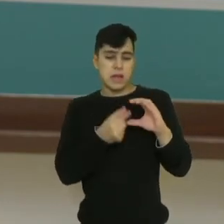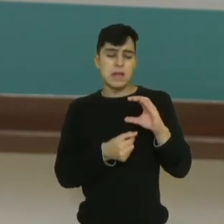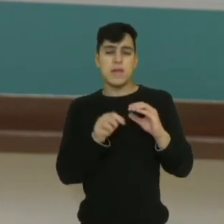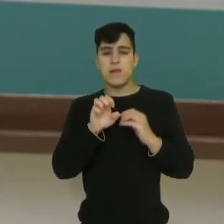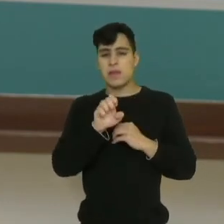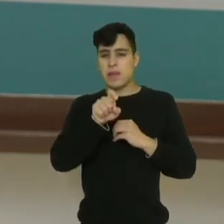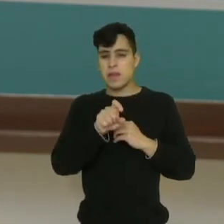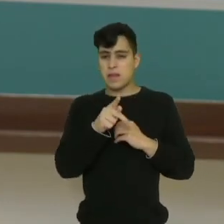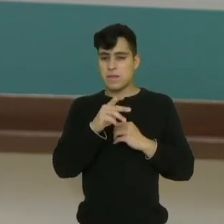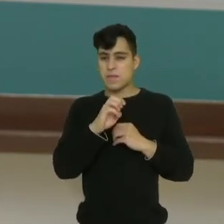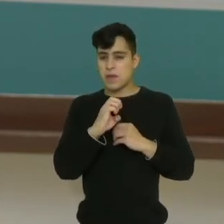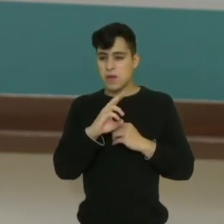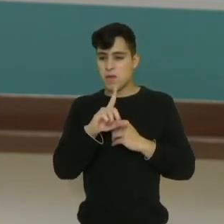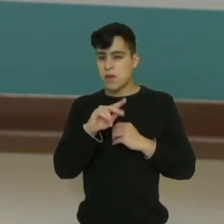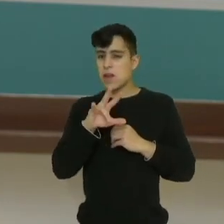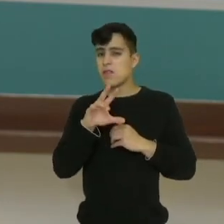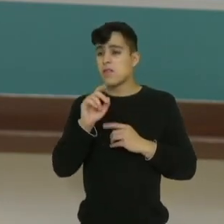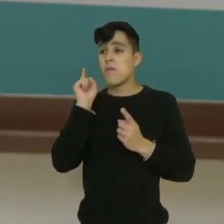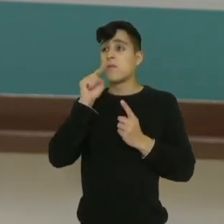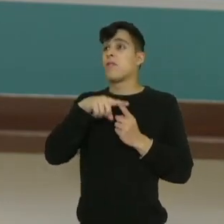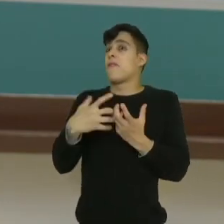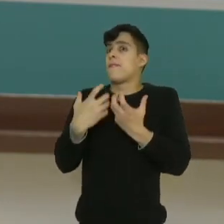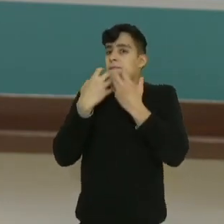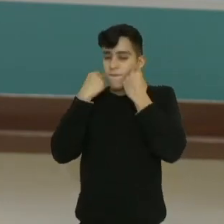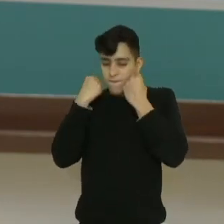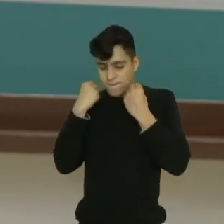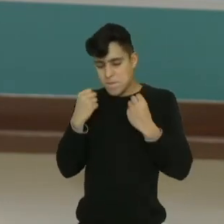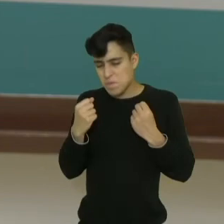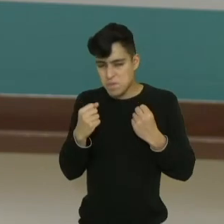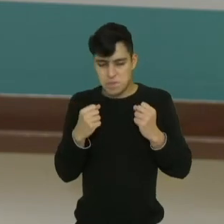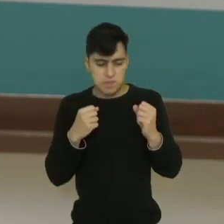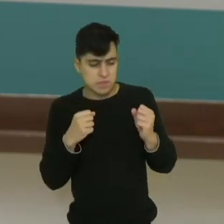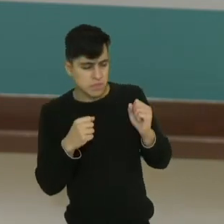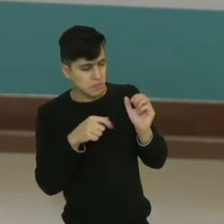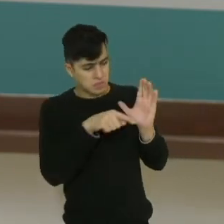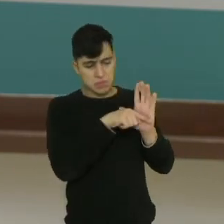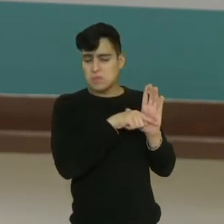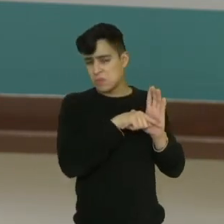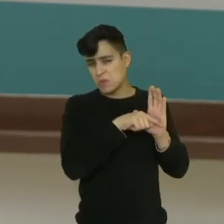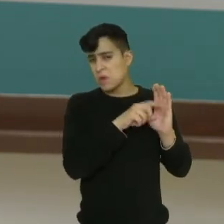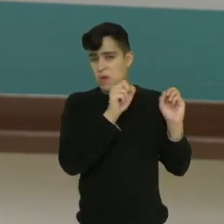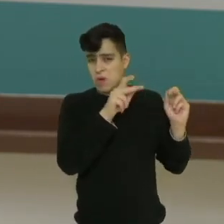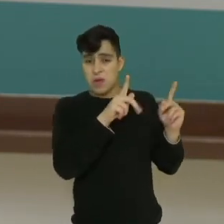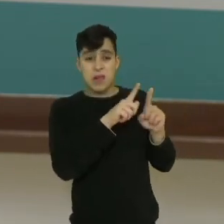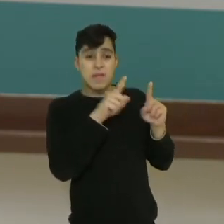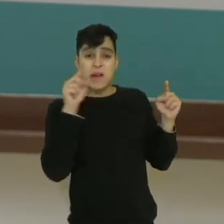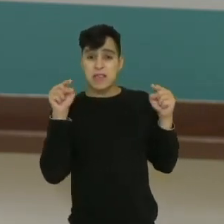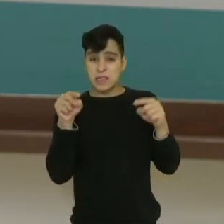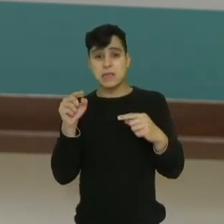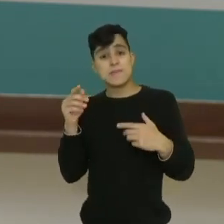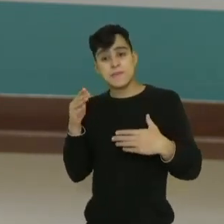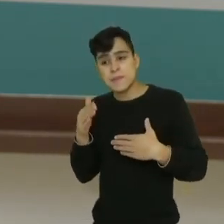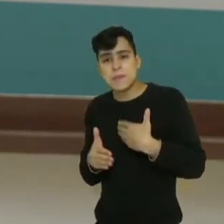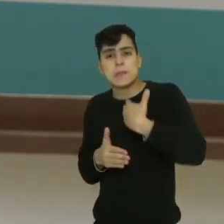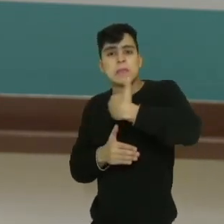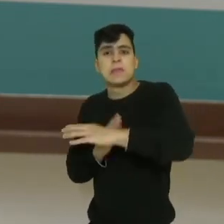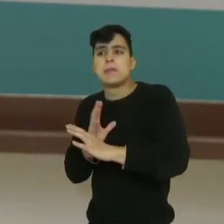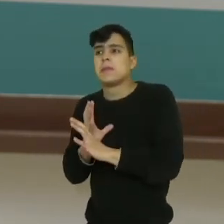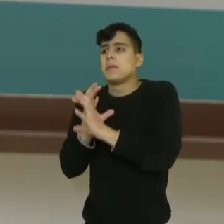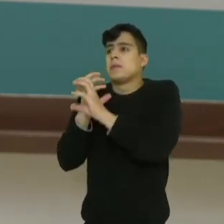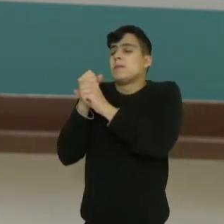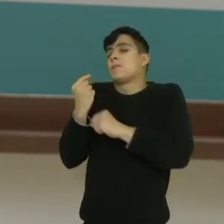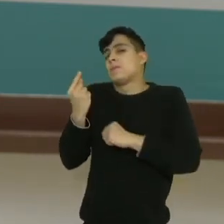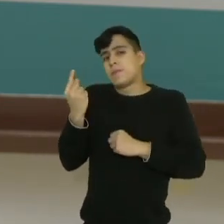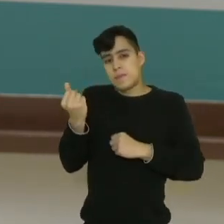especulativo. Mas, em detrimento do aspecto negativo, temos que observar que isso gera um acúmulo de